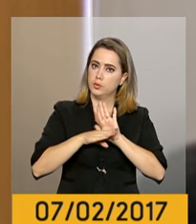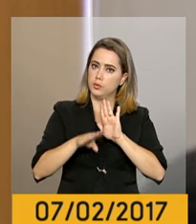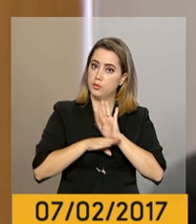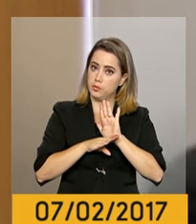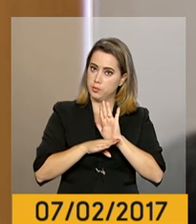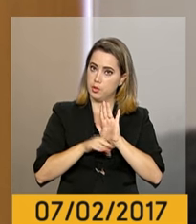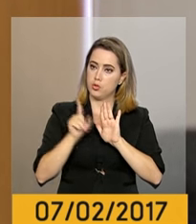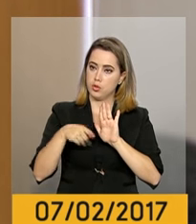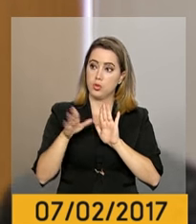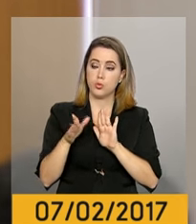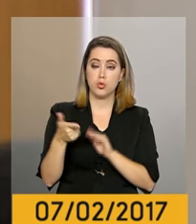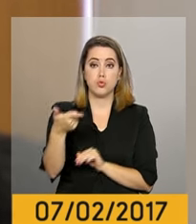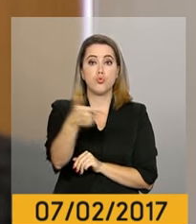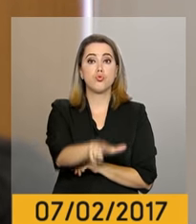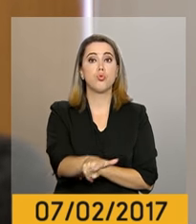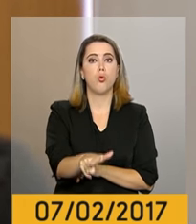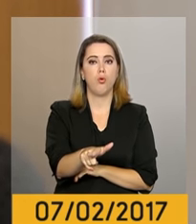rechamada